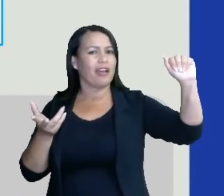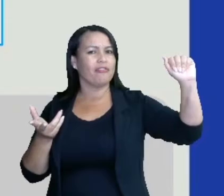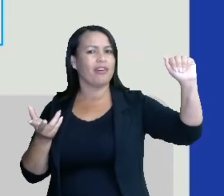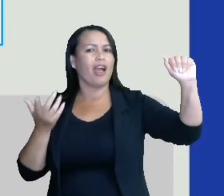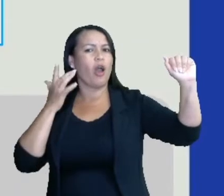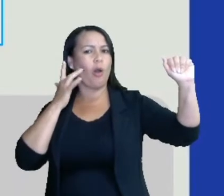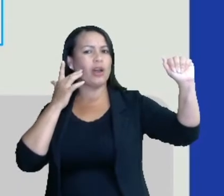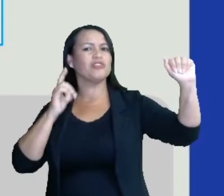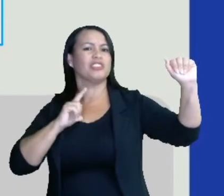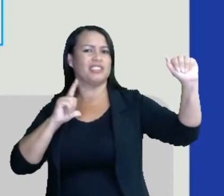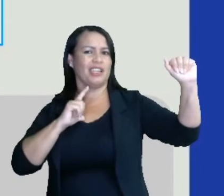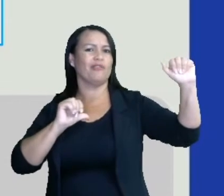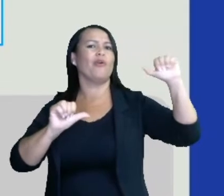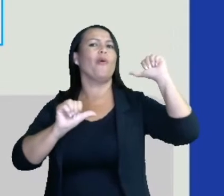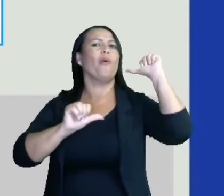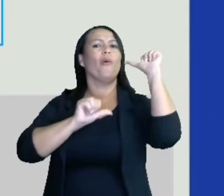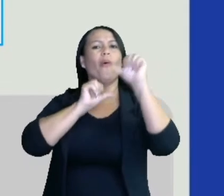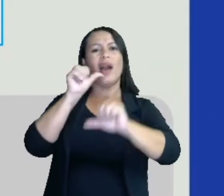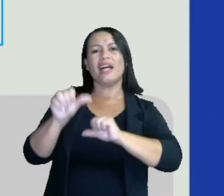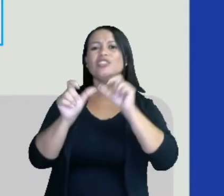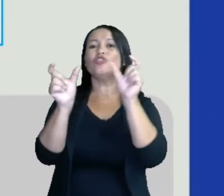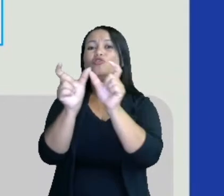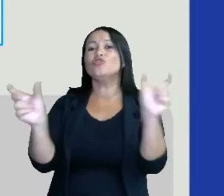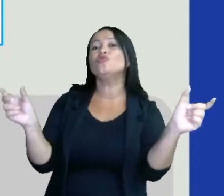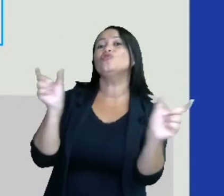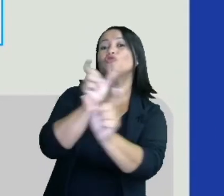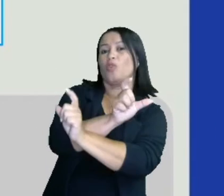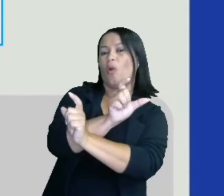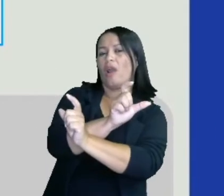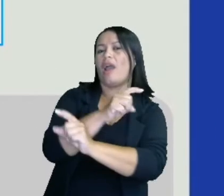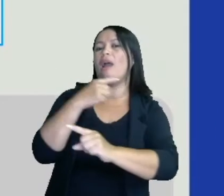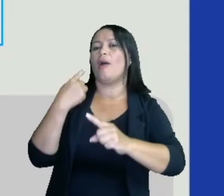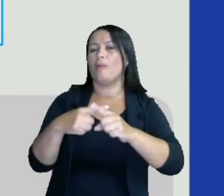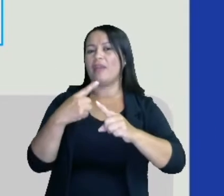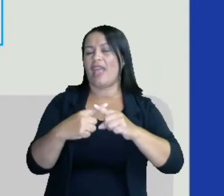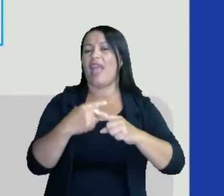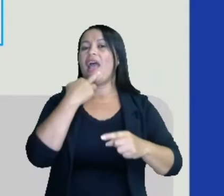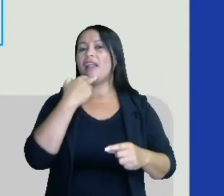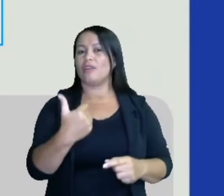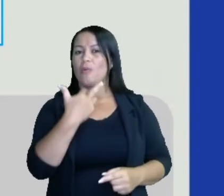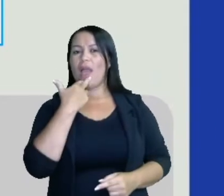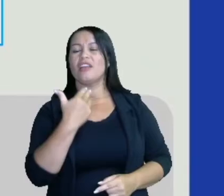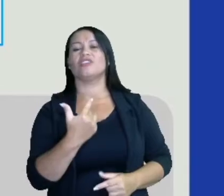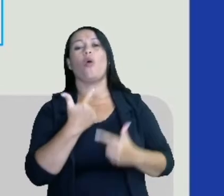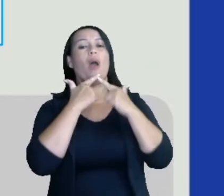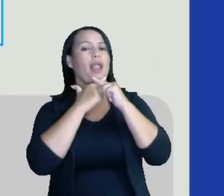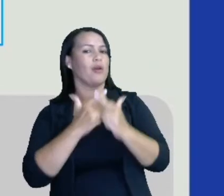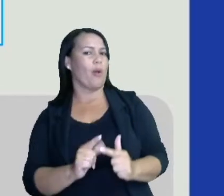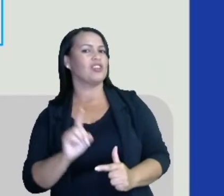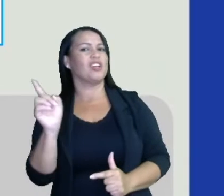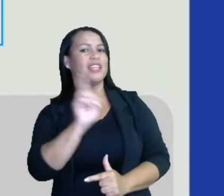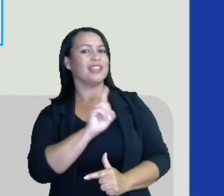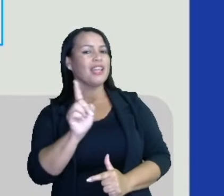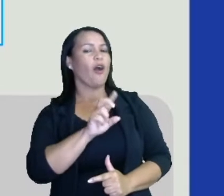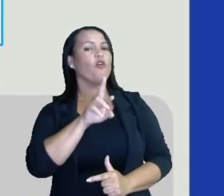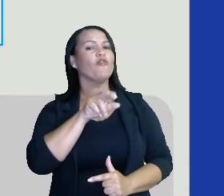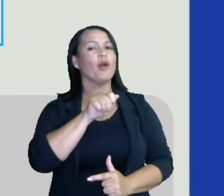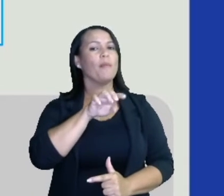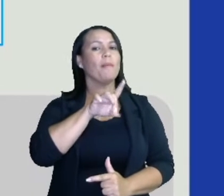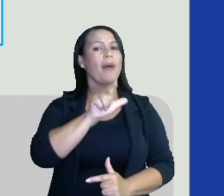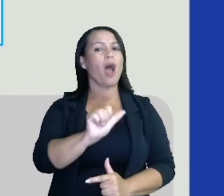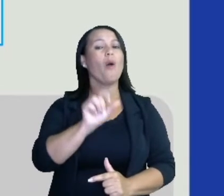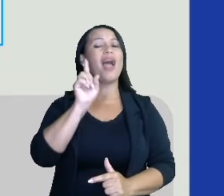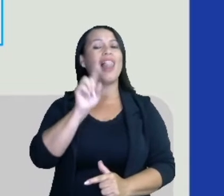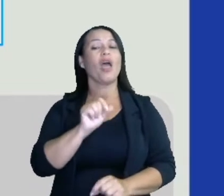uma troca, né? Porque a linguagem não verbal, ela não faz uso da língua escrita. A não verbal justamente ao